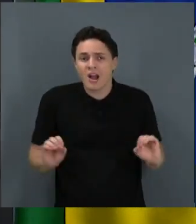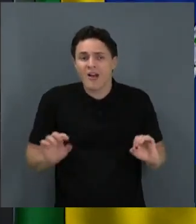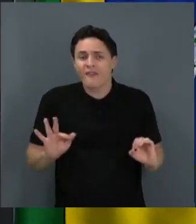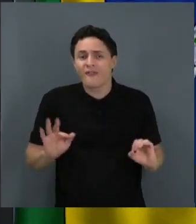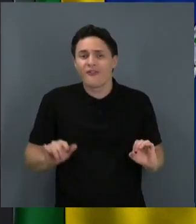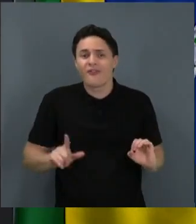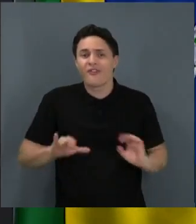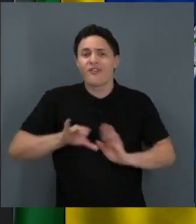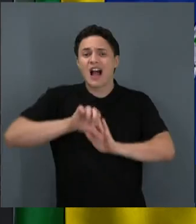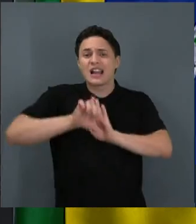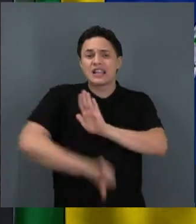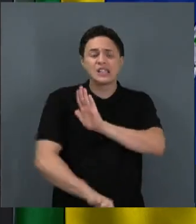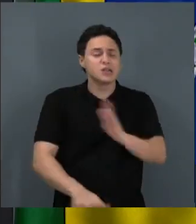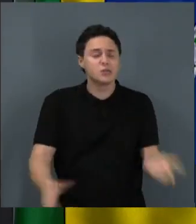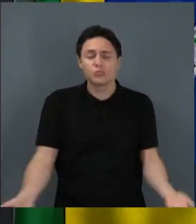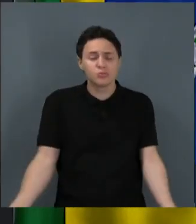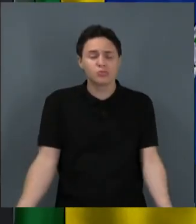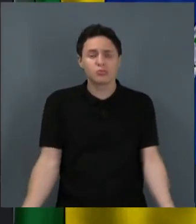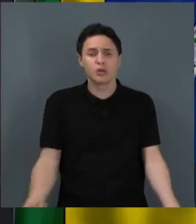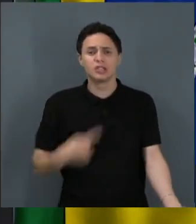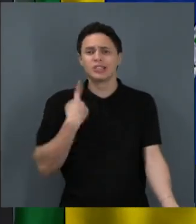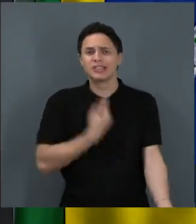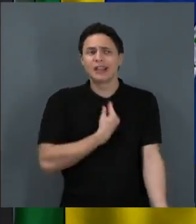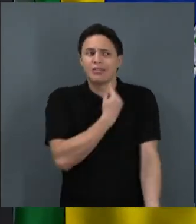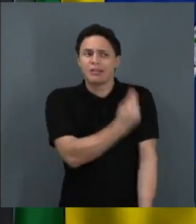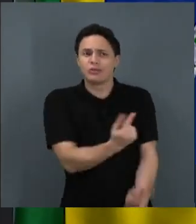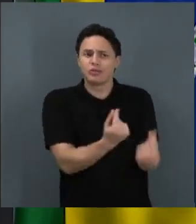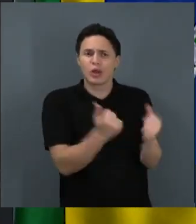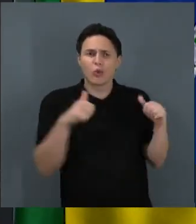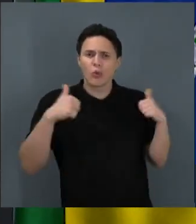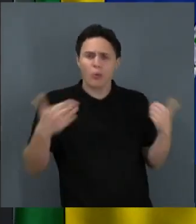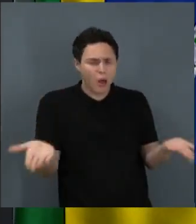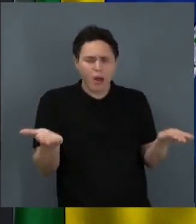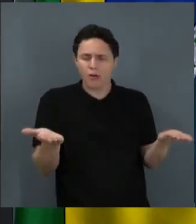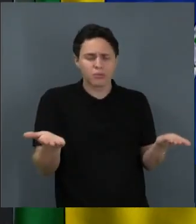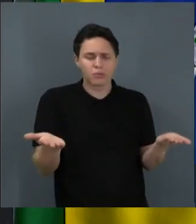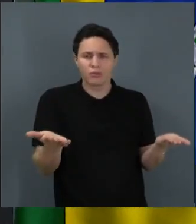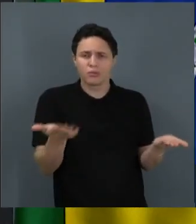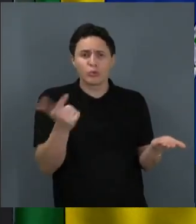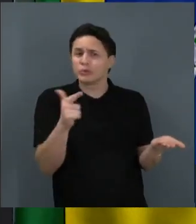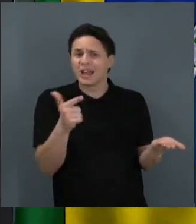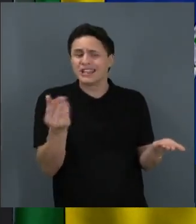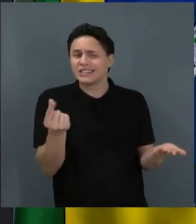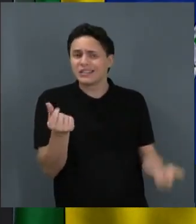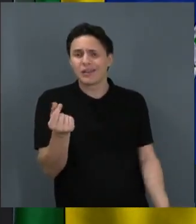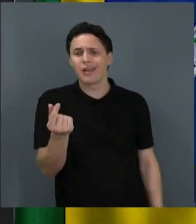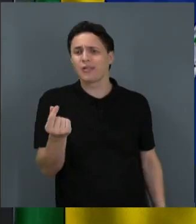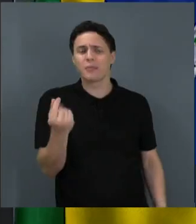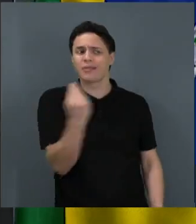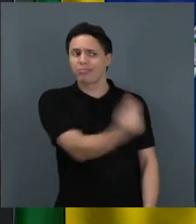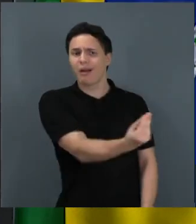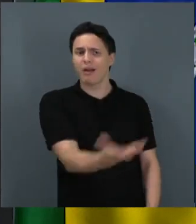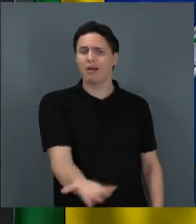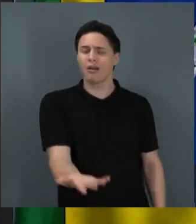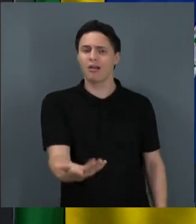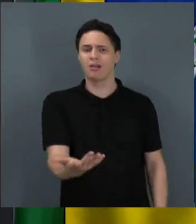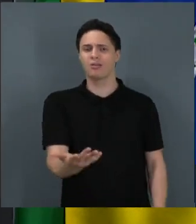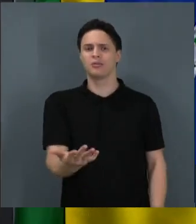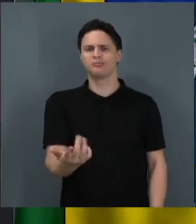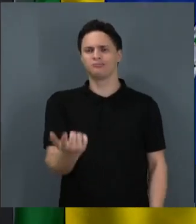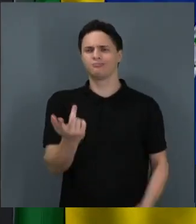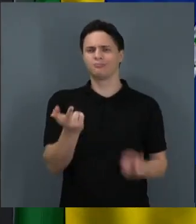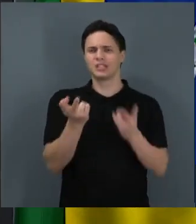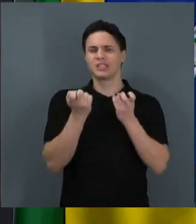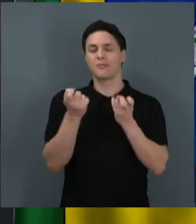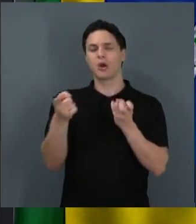temos, nós estamos oferecendo o que não dispomos. E vejam, senhores, a sutileza com